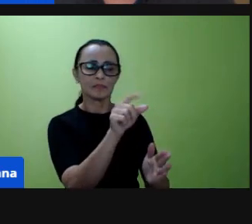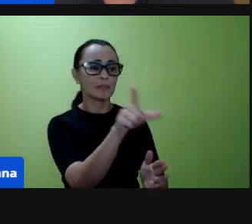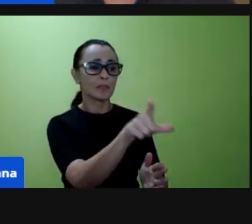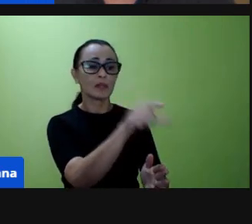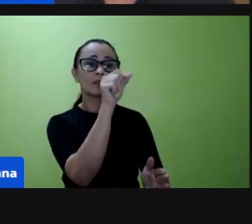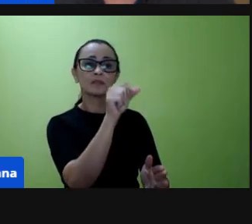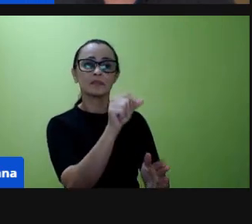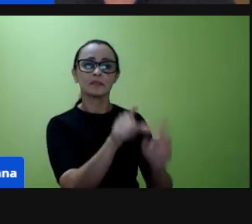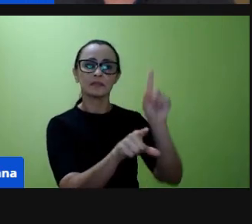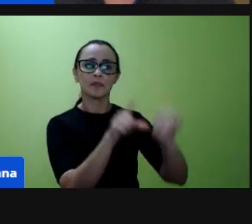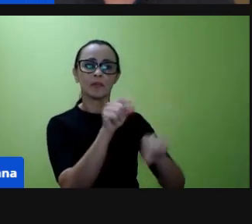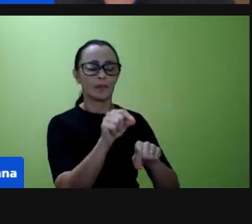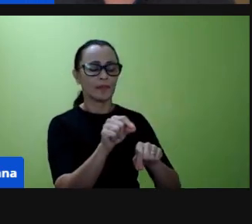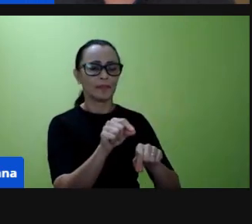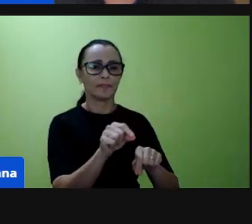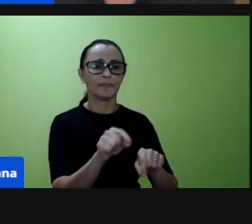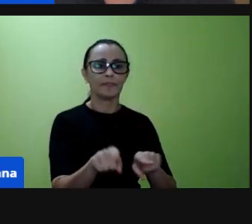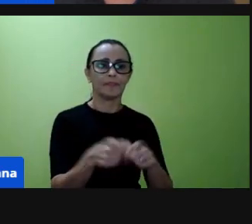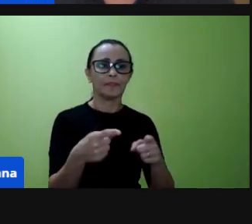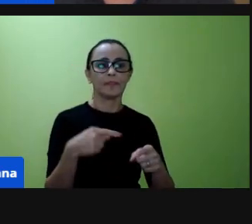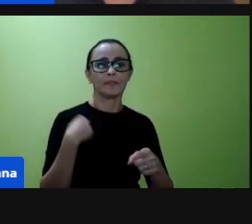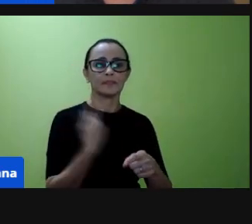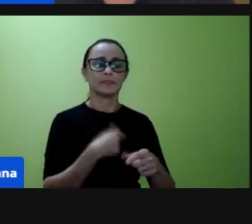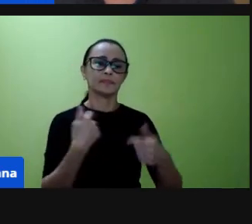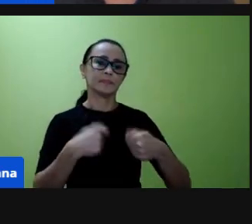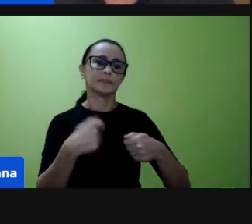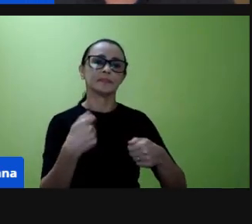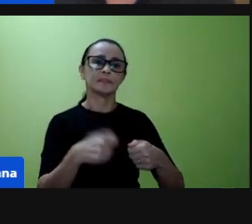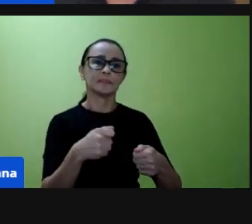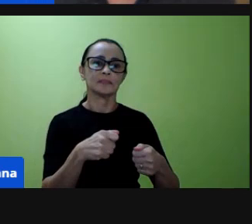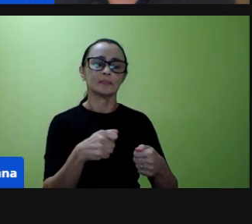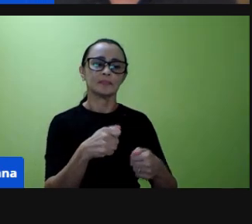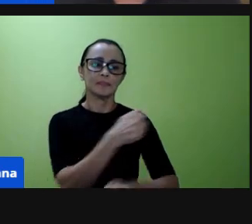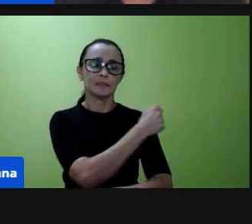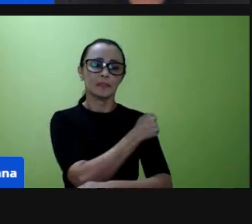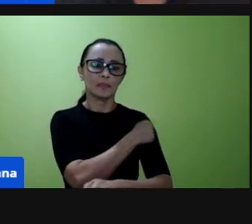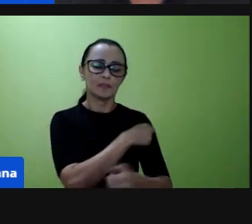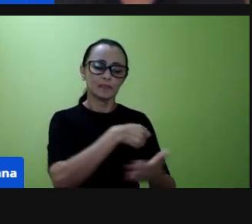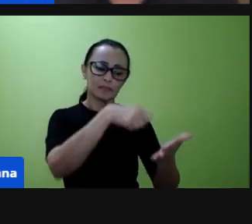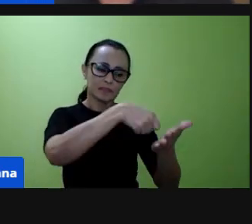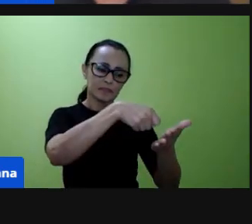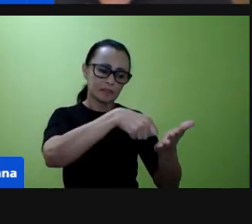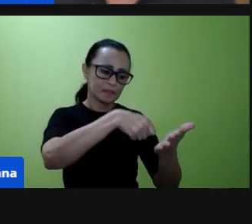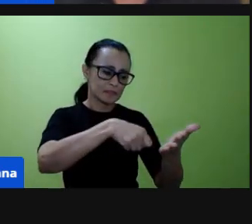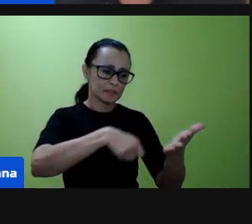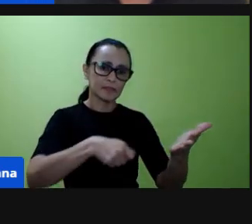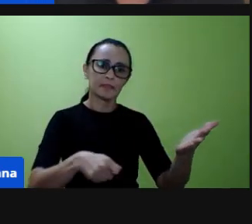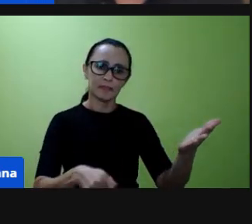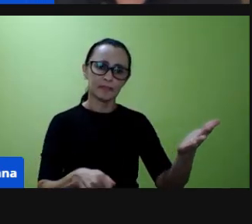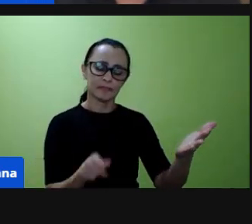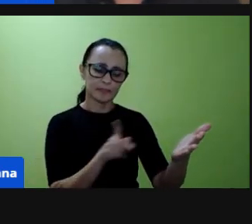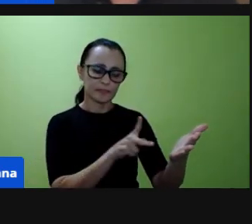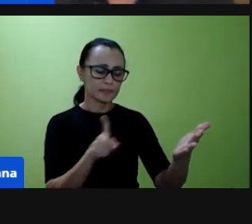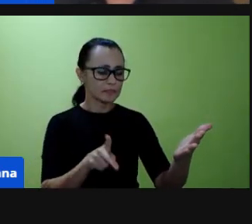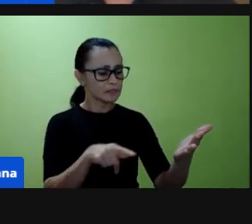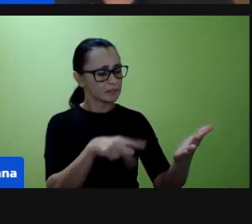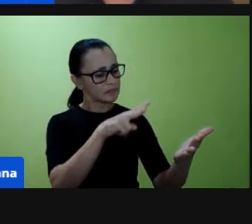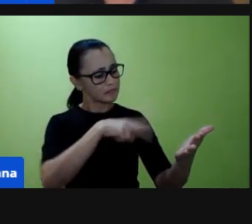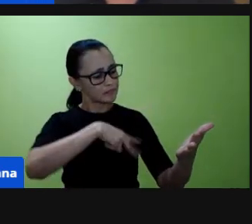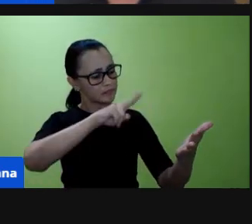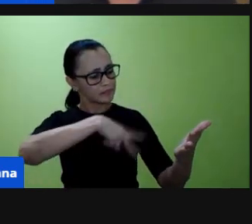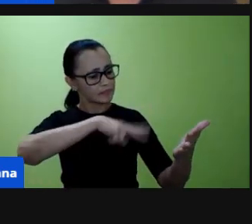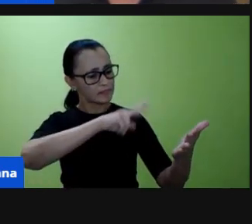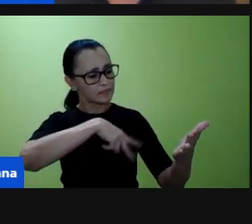precisa também que ele escreva, ele precisa saber que nós vamos ler o que ele escreveu, nós precisamos, né, desse feedback. É